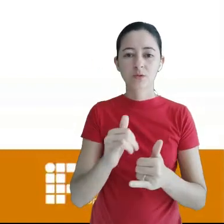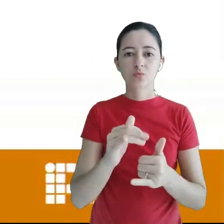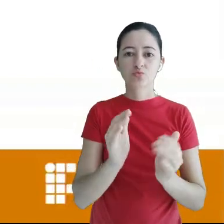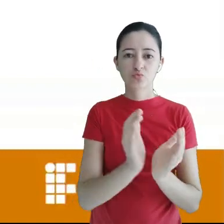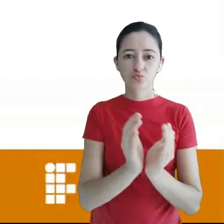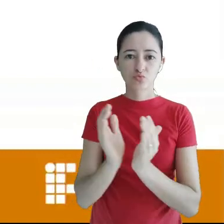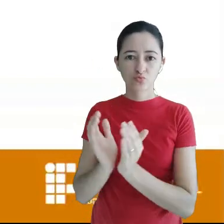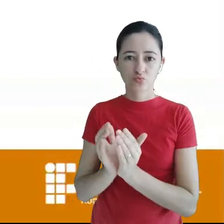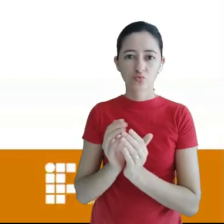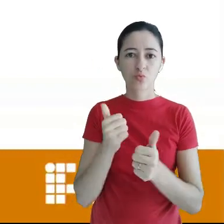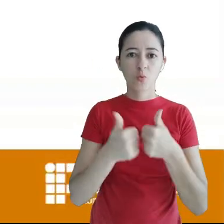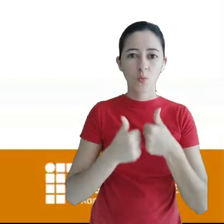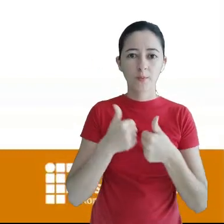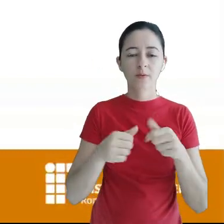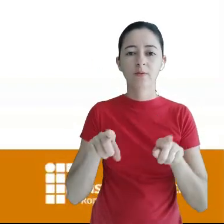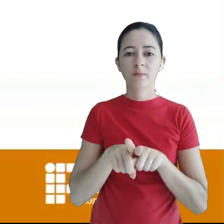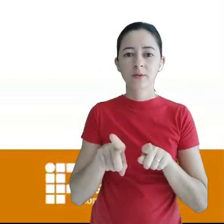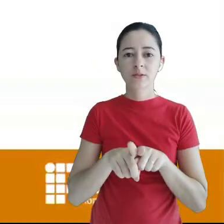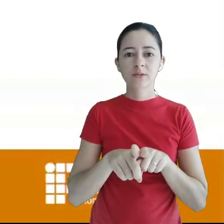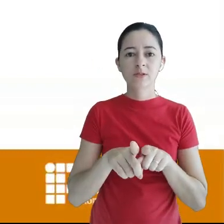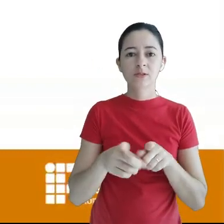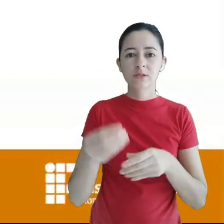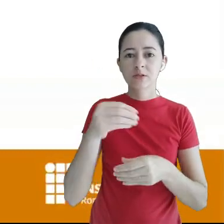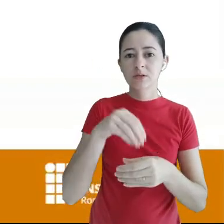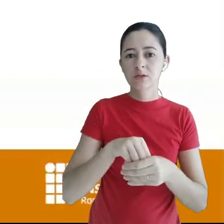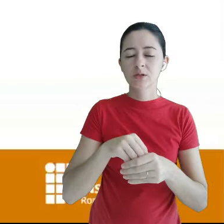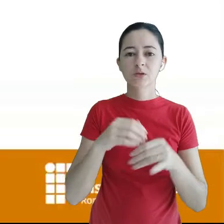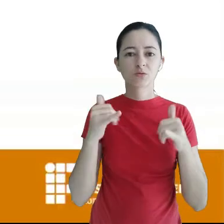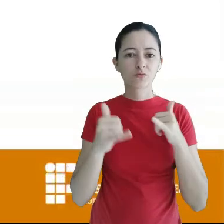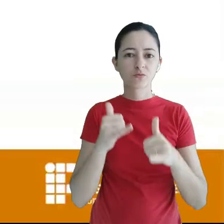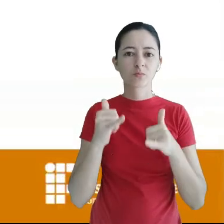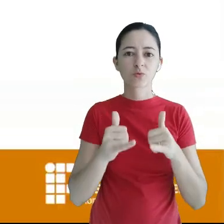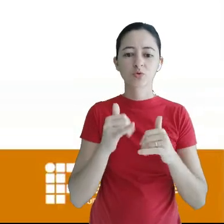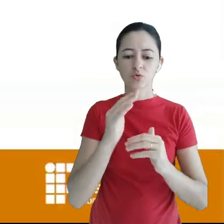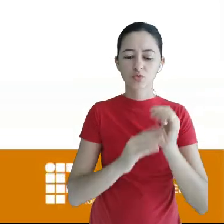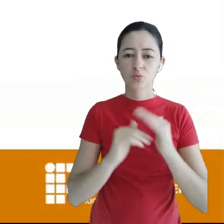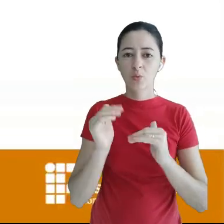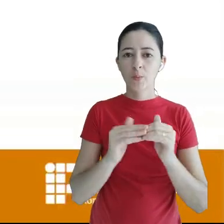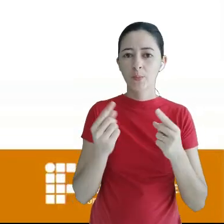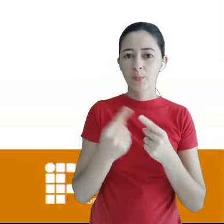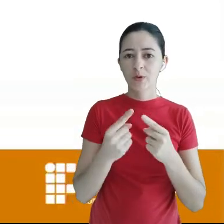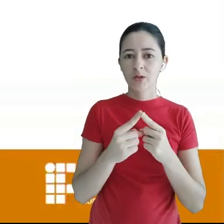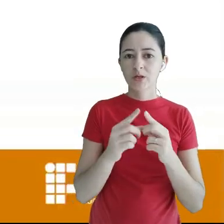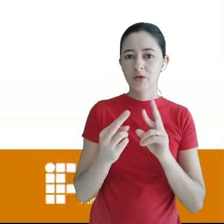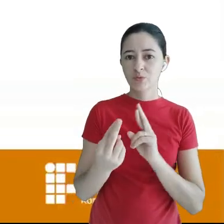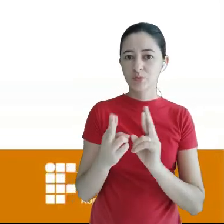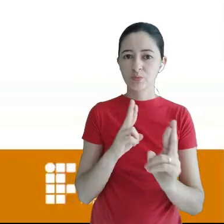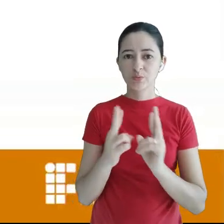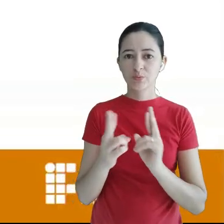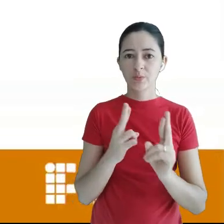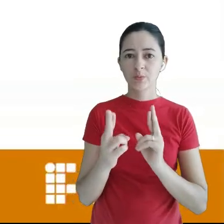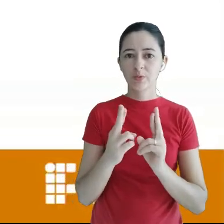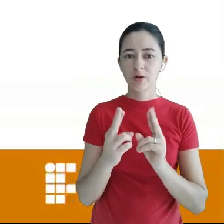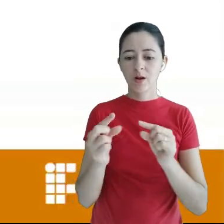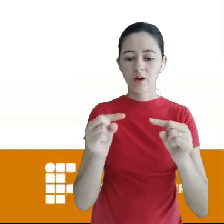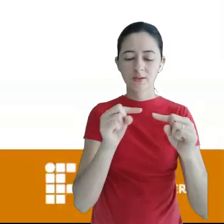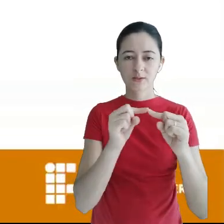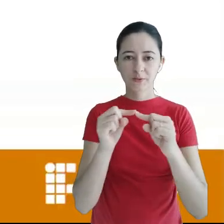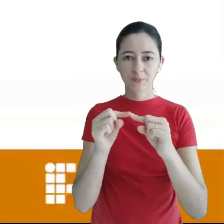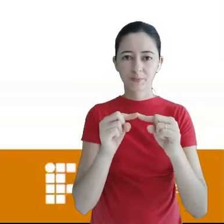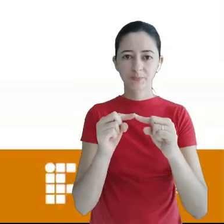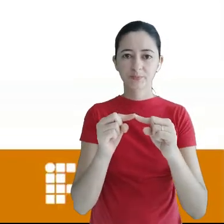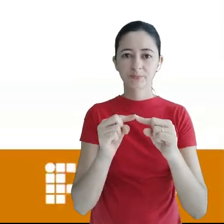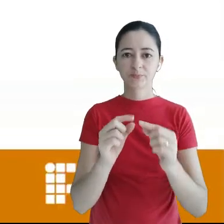logo, eu saberia as informações do jogador. Por quê? Porque time e jogador estão relacionados.